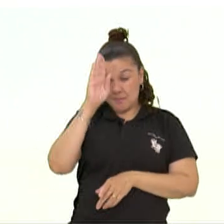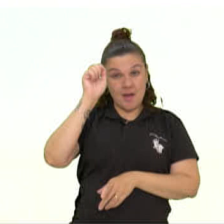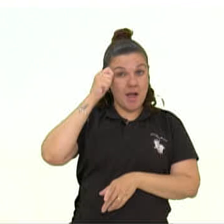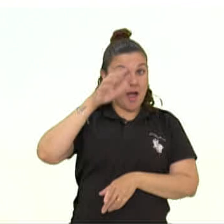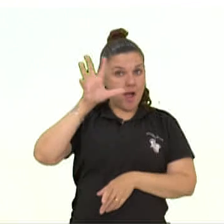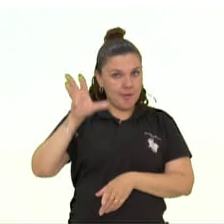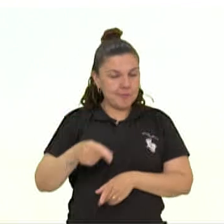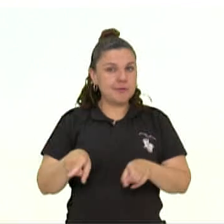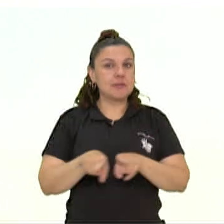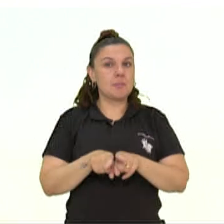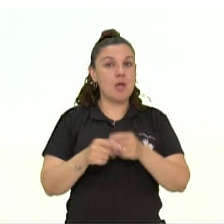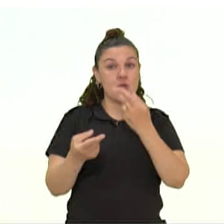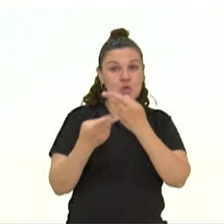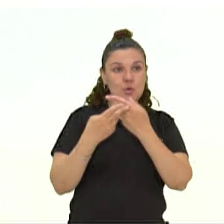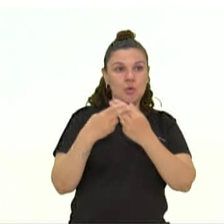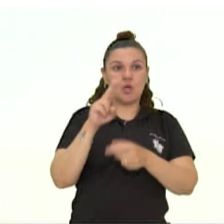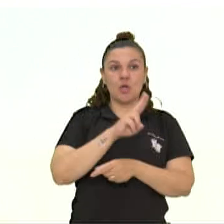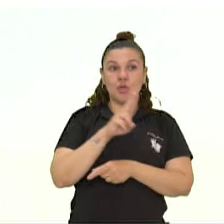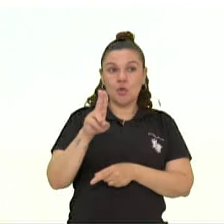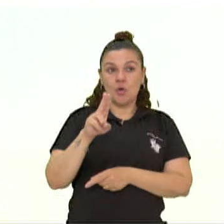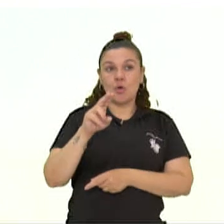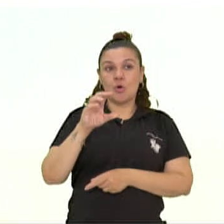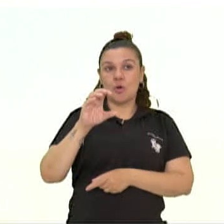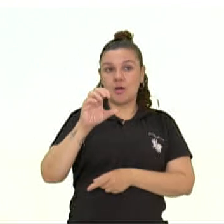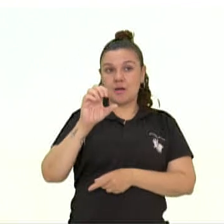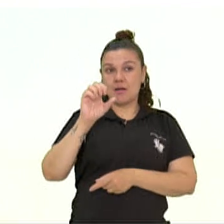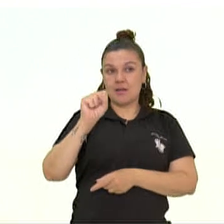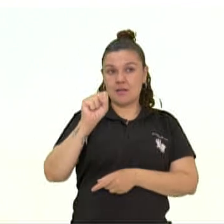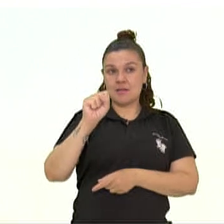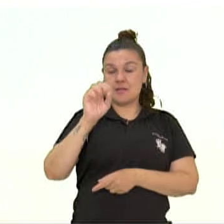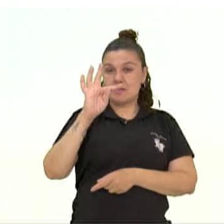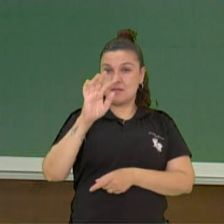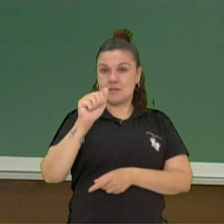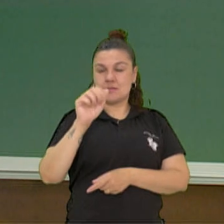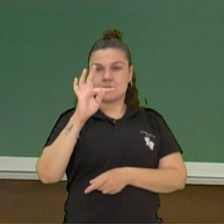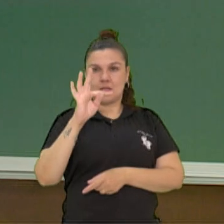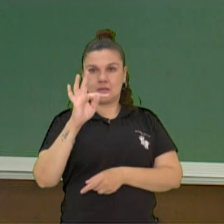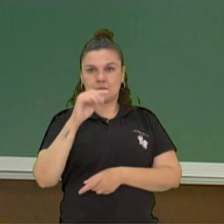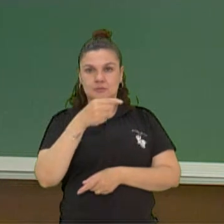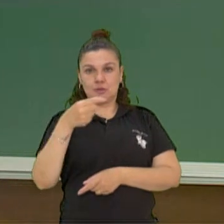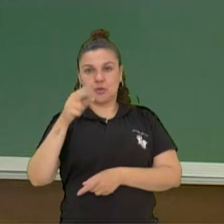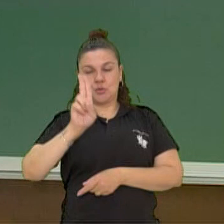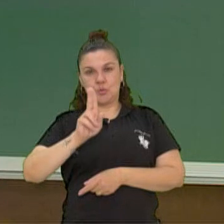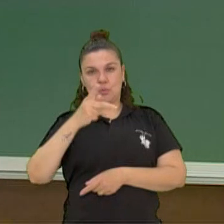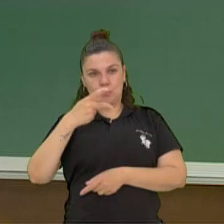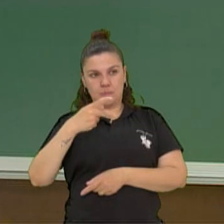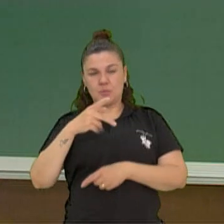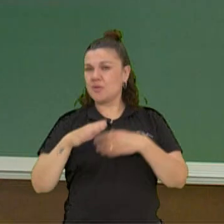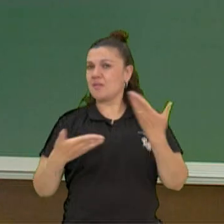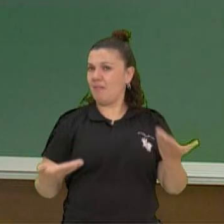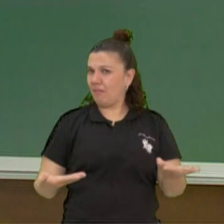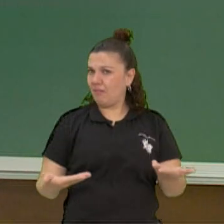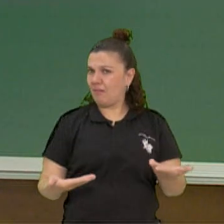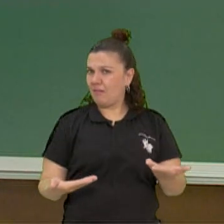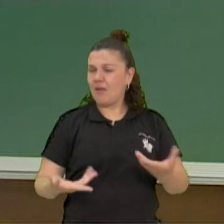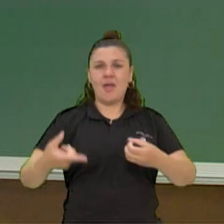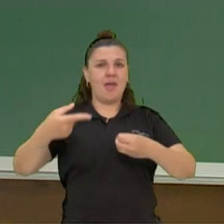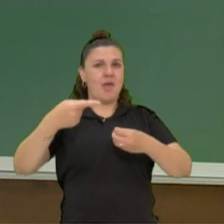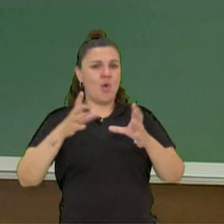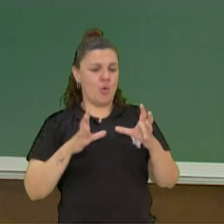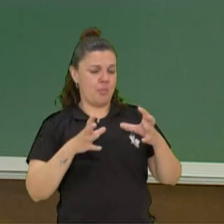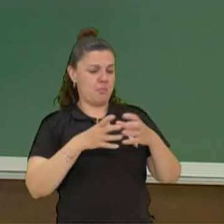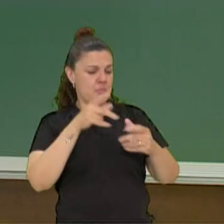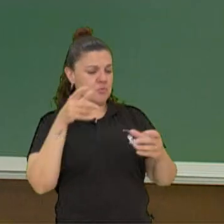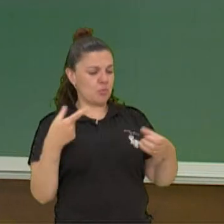africano, o uso das startups. Lembra o que é uma startup? As pessoas se reúnem e desenvolvem uma